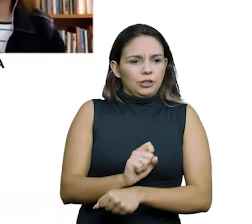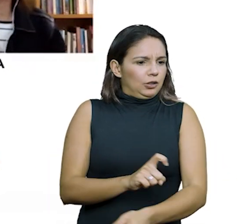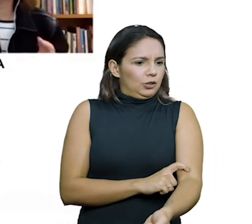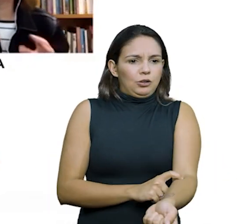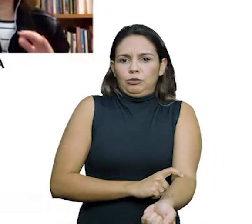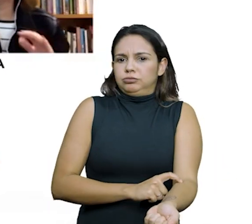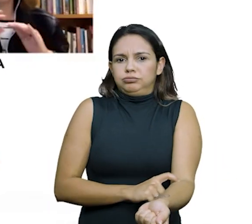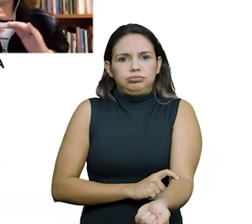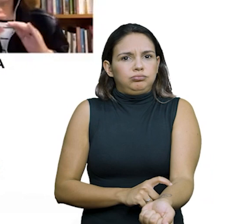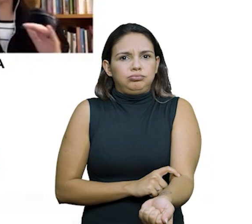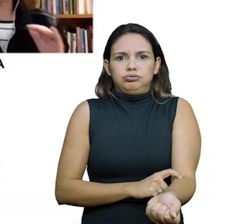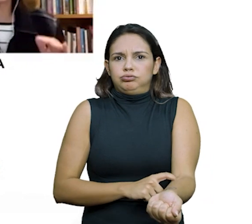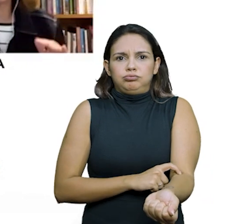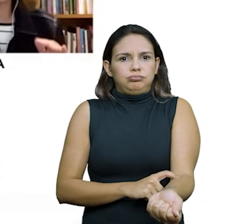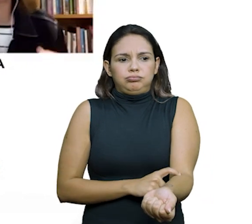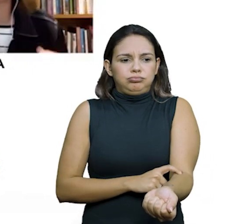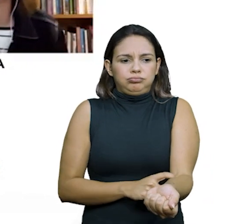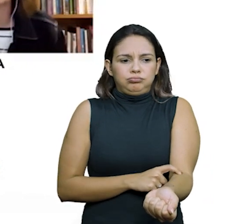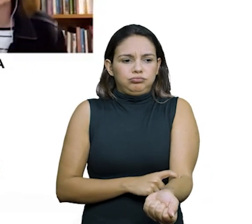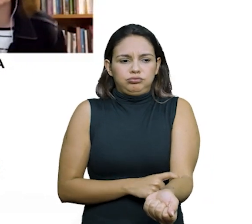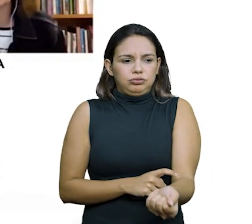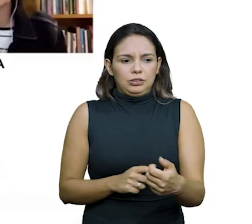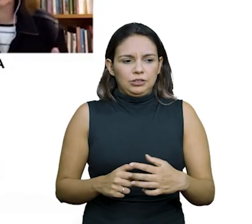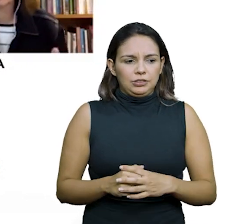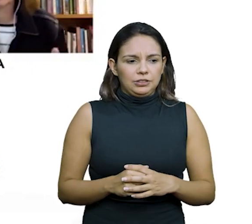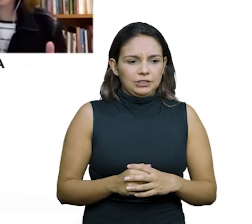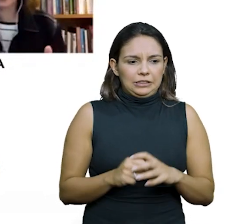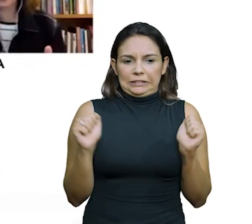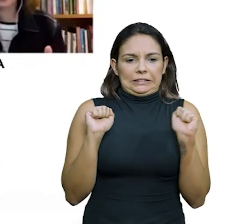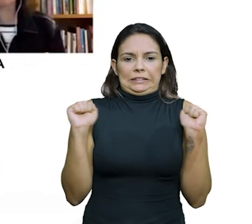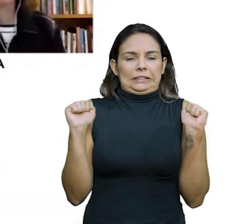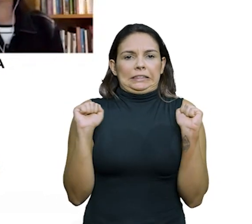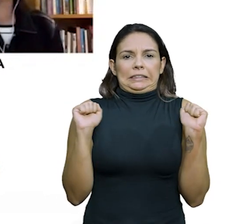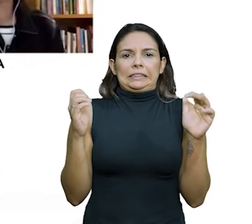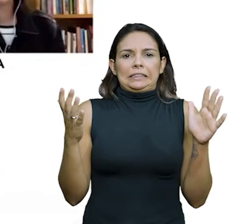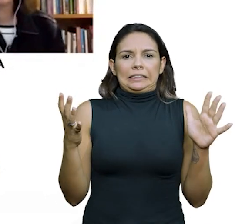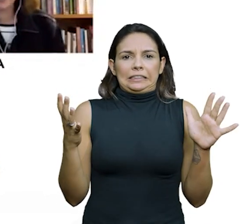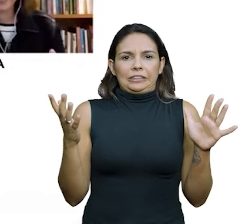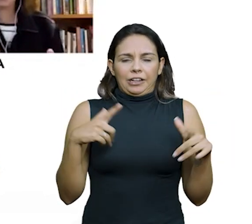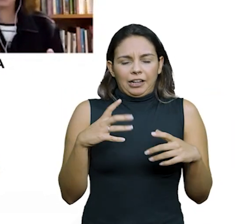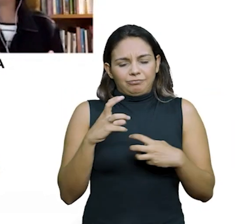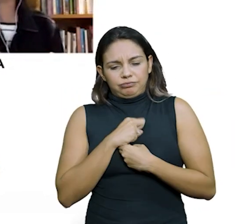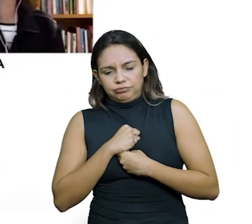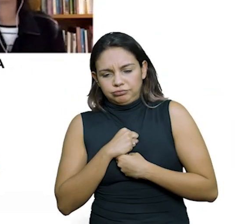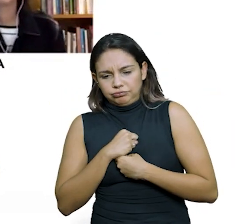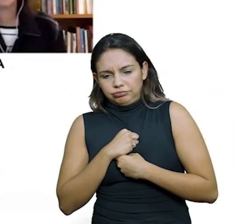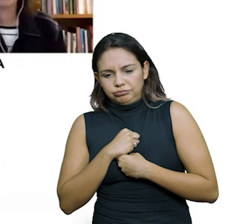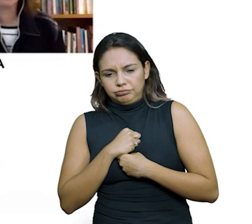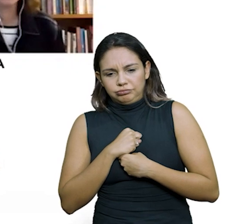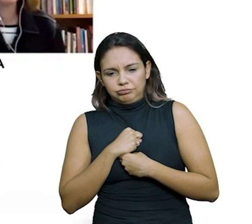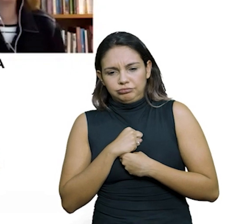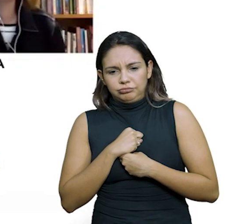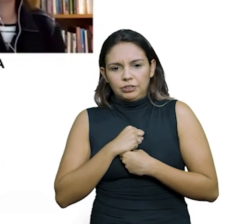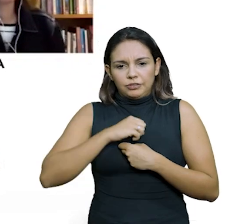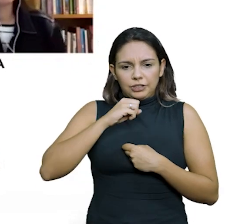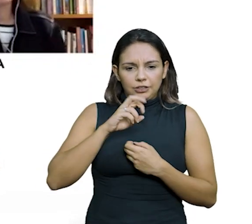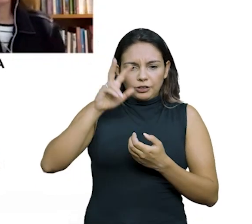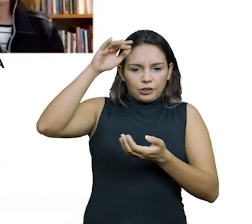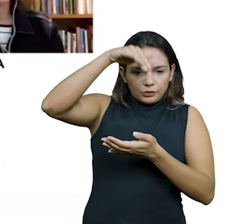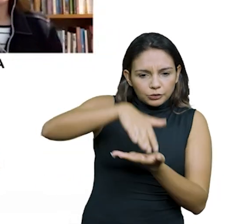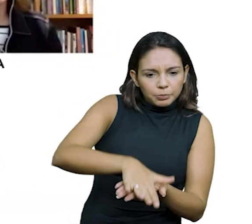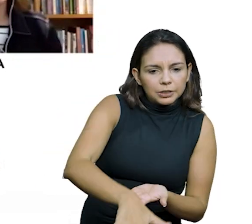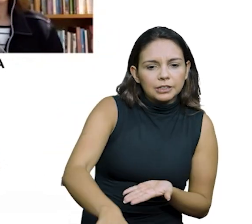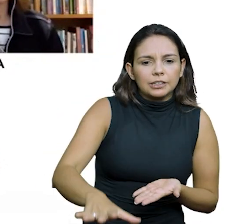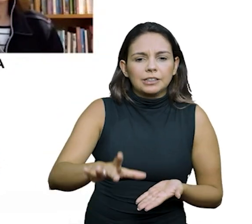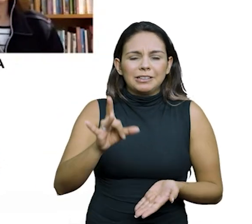euforia, momentos de euforia brevíssimos, né? E aí aquele tobogã, vem a angústia dali a pouquinho.